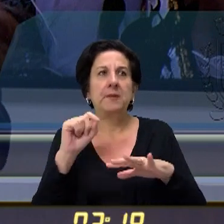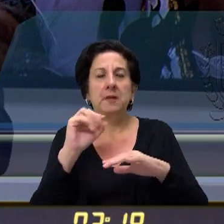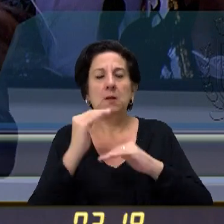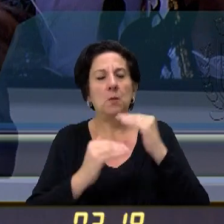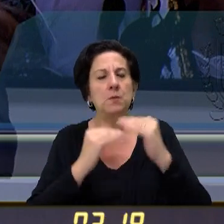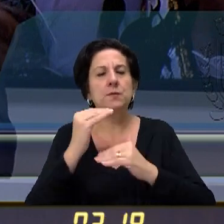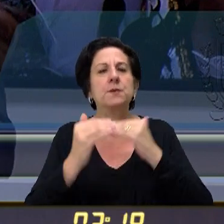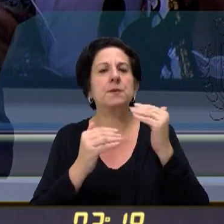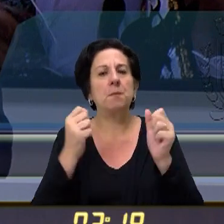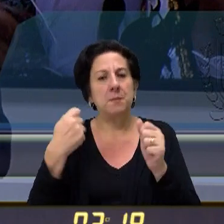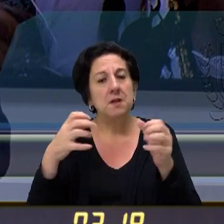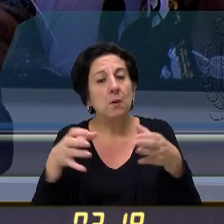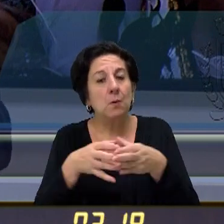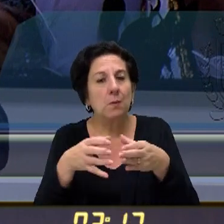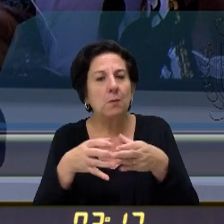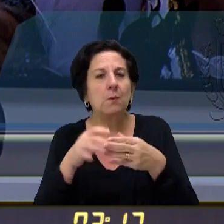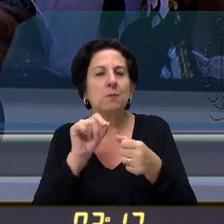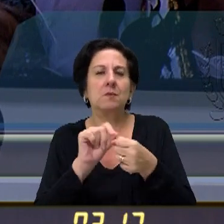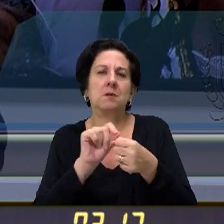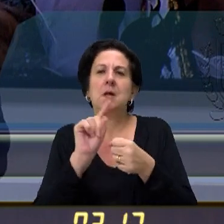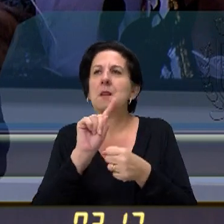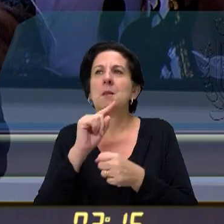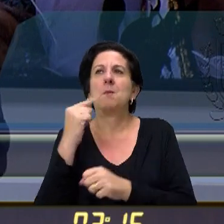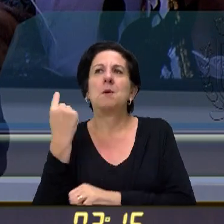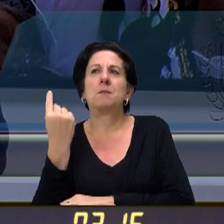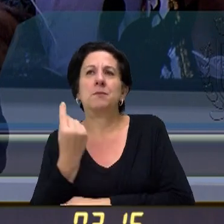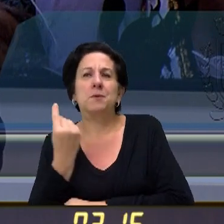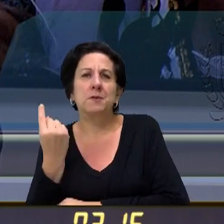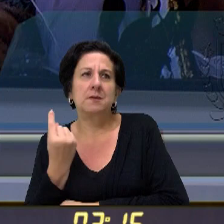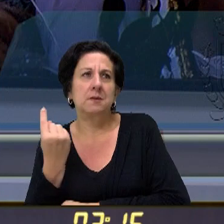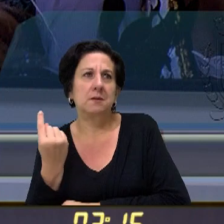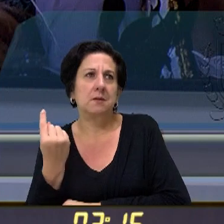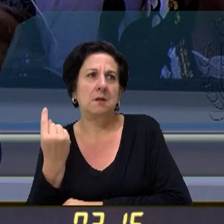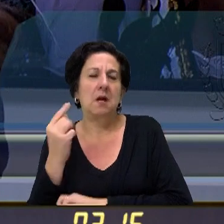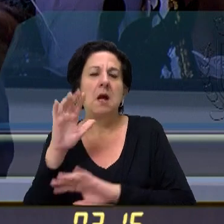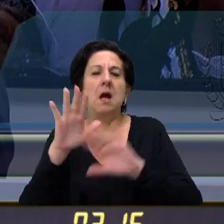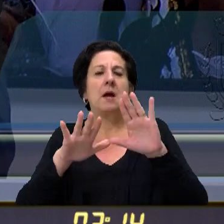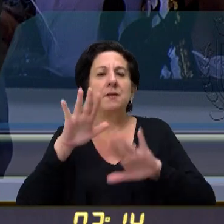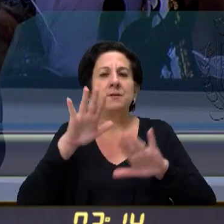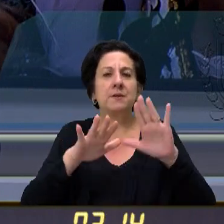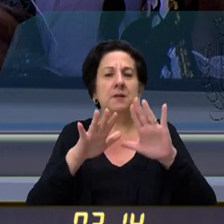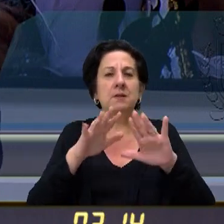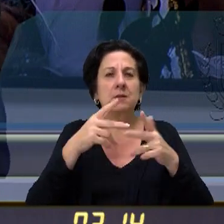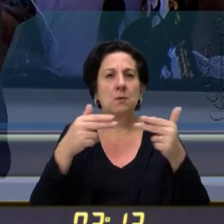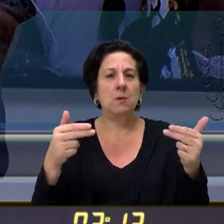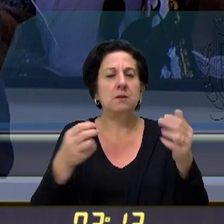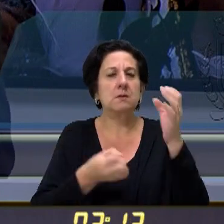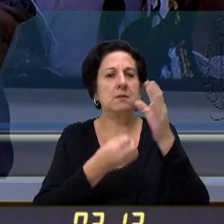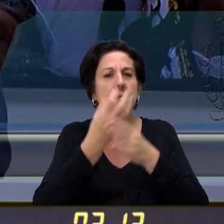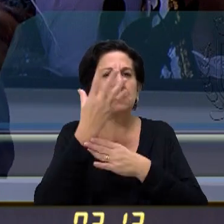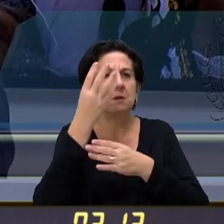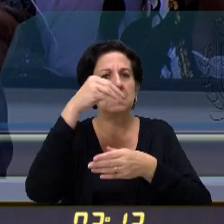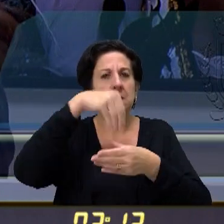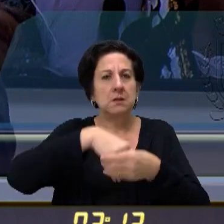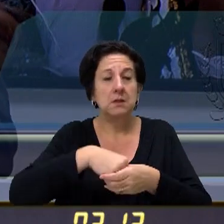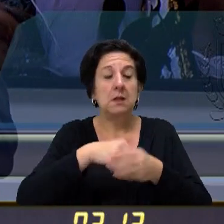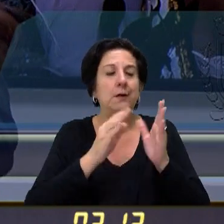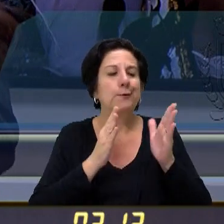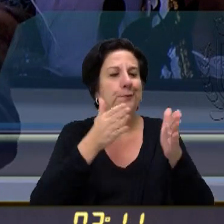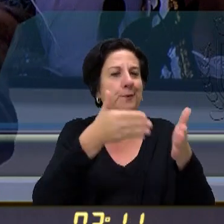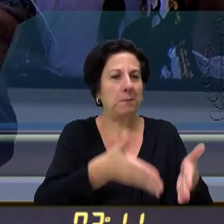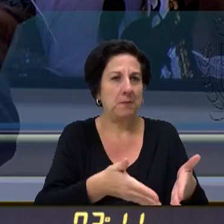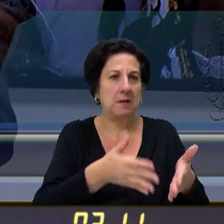construção ela tem que ser coletiva, ela não pode ser vertical. Muitas vezes as coisas acontecem dentro dos